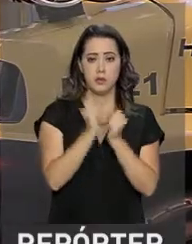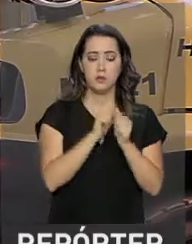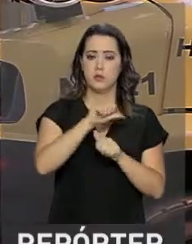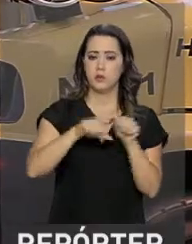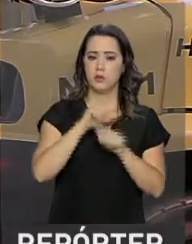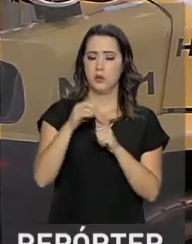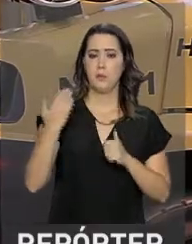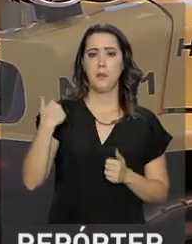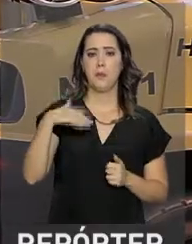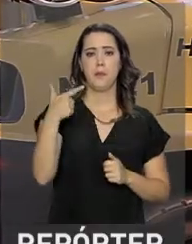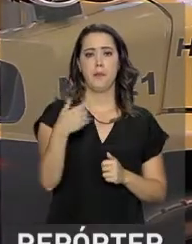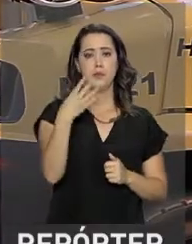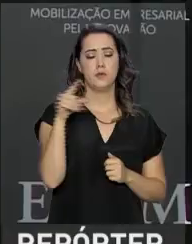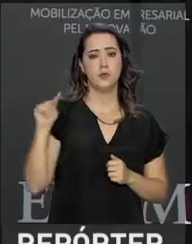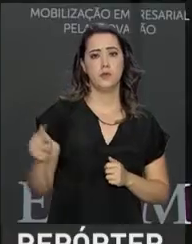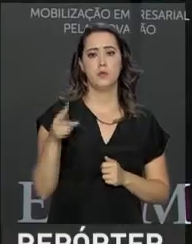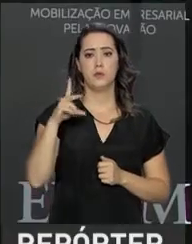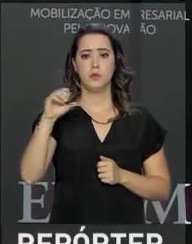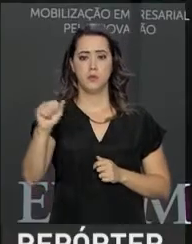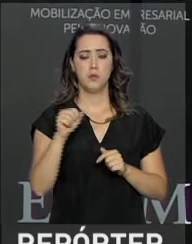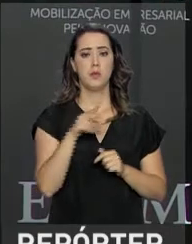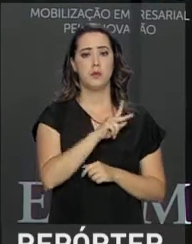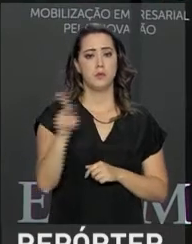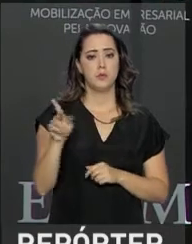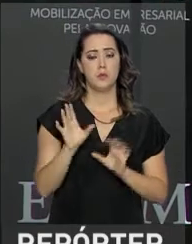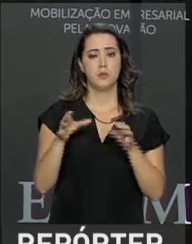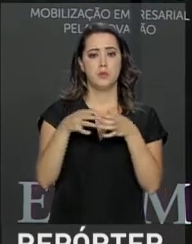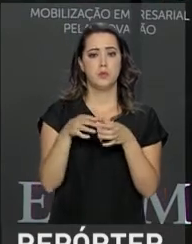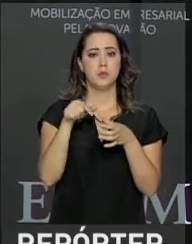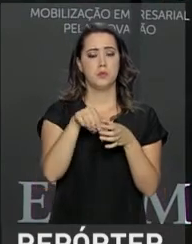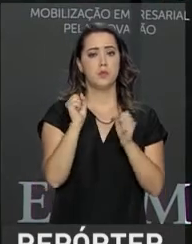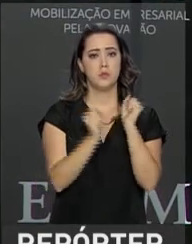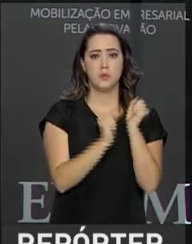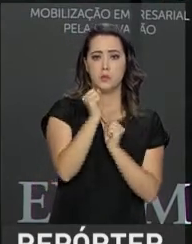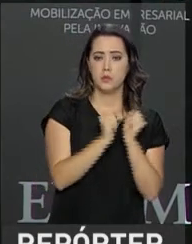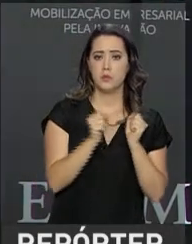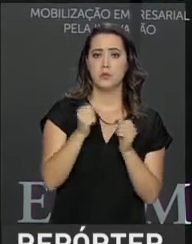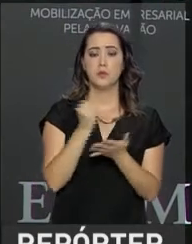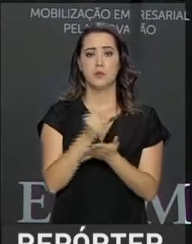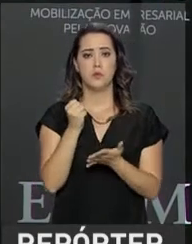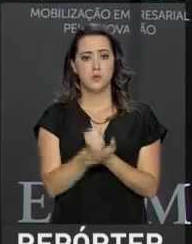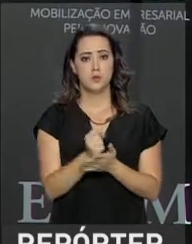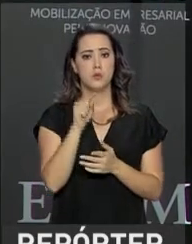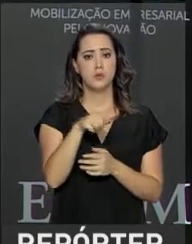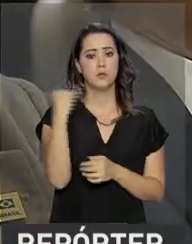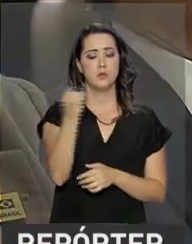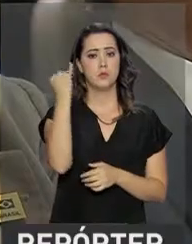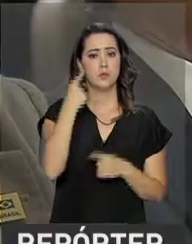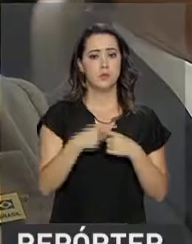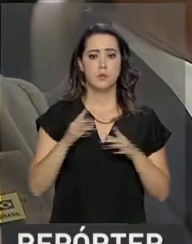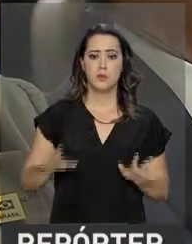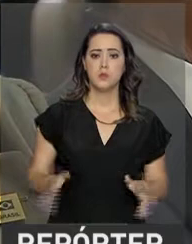com geração de mais de 24 mil vagas. Segundo o presidente da Confederação Nacional da Indústria, as contratações da indústria são importantes